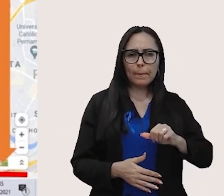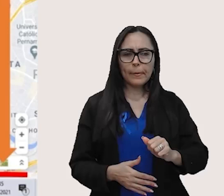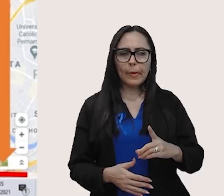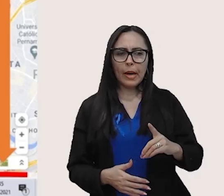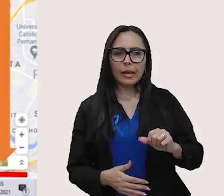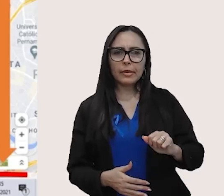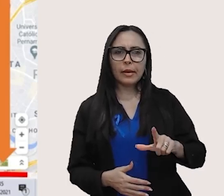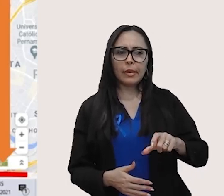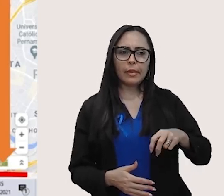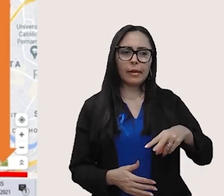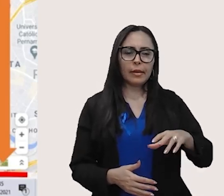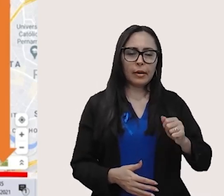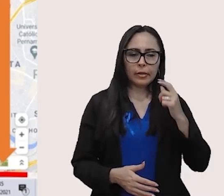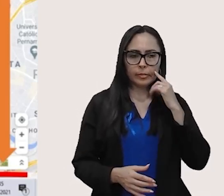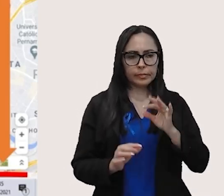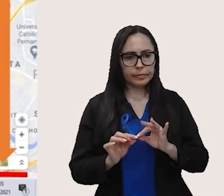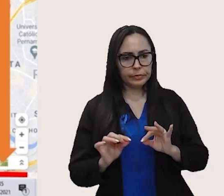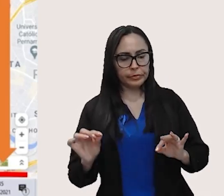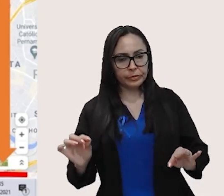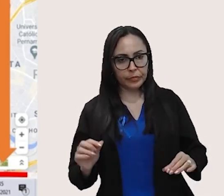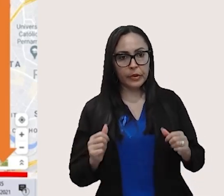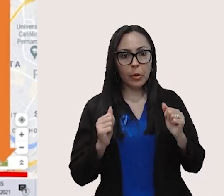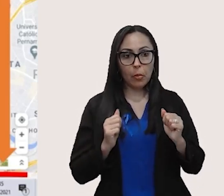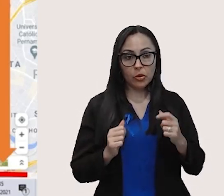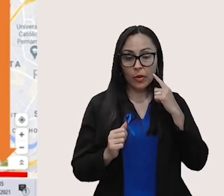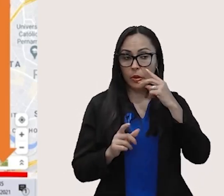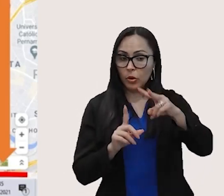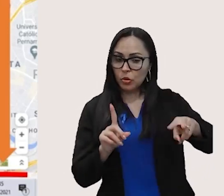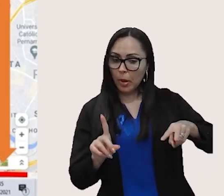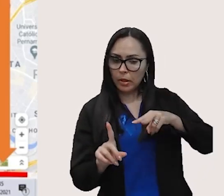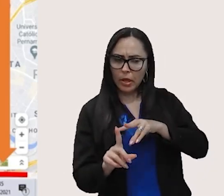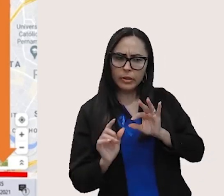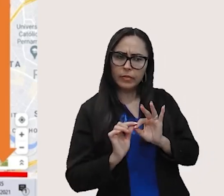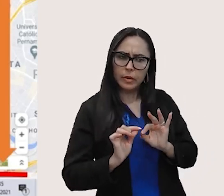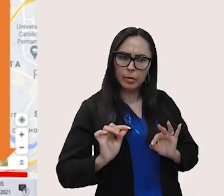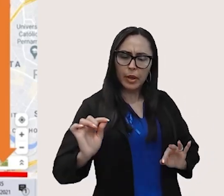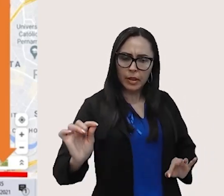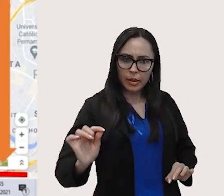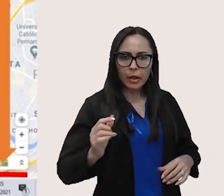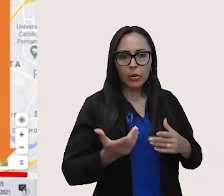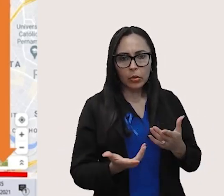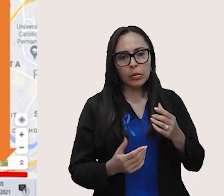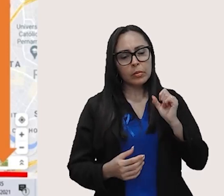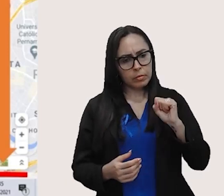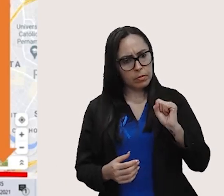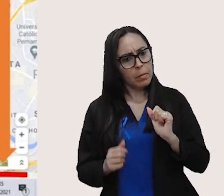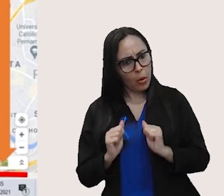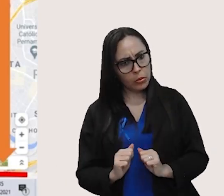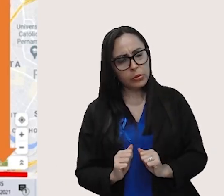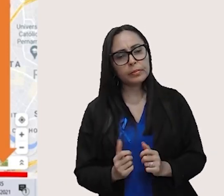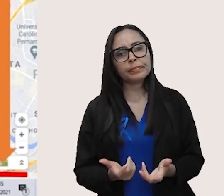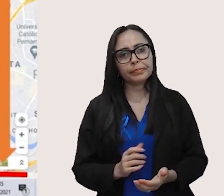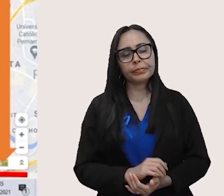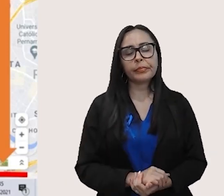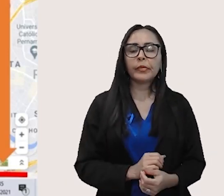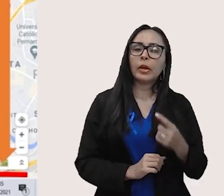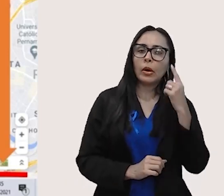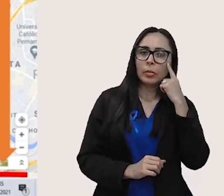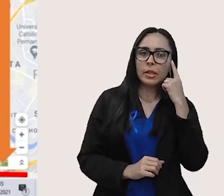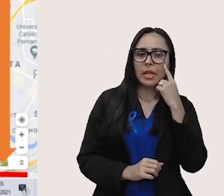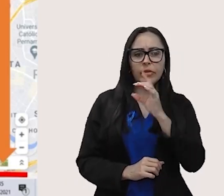linha reta. Galera, eu posso fazer uma expectativa de medição desse comprimento dessa avenida. Observe